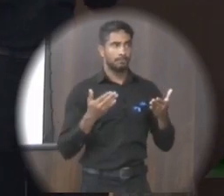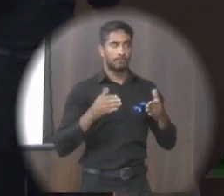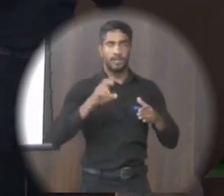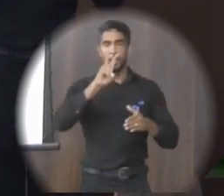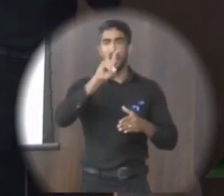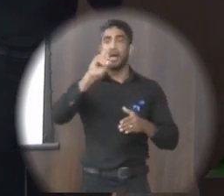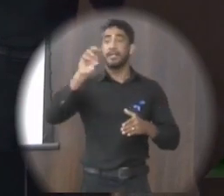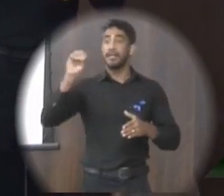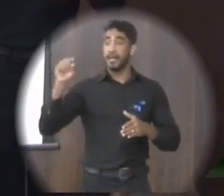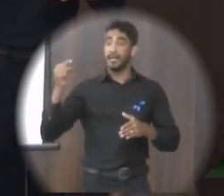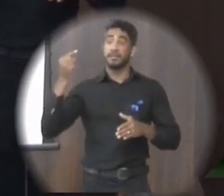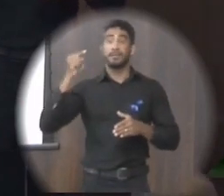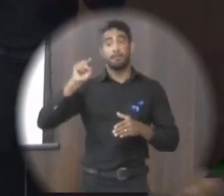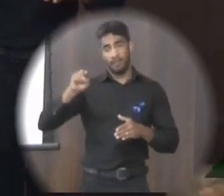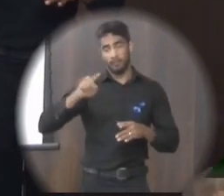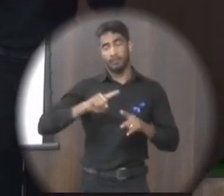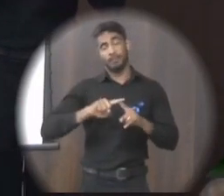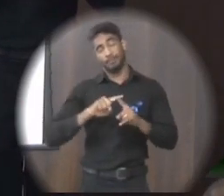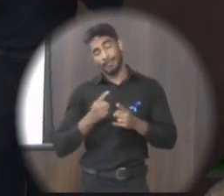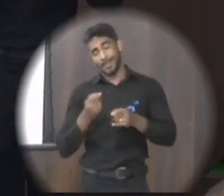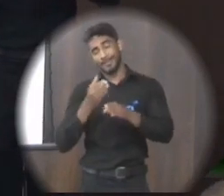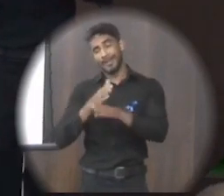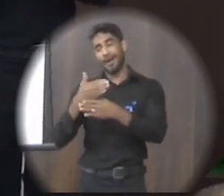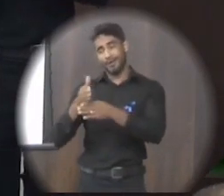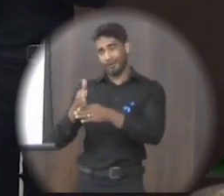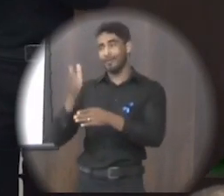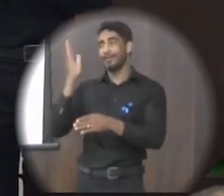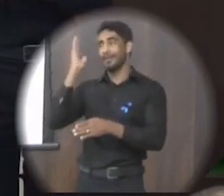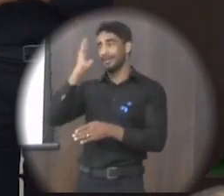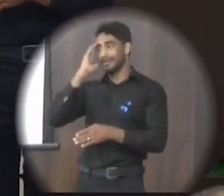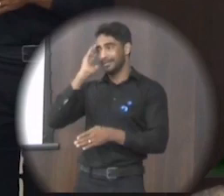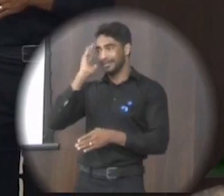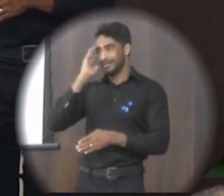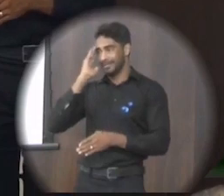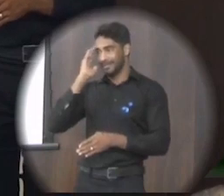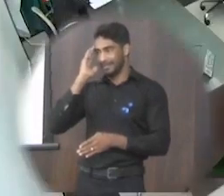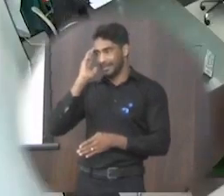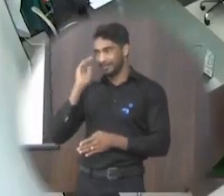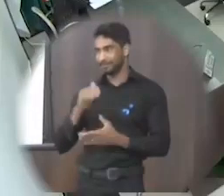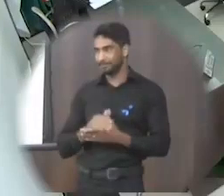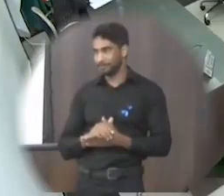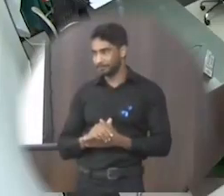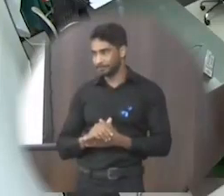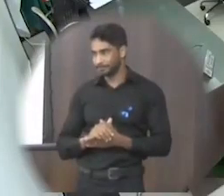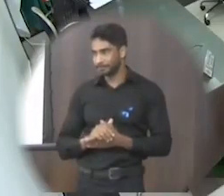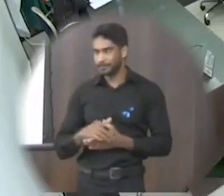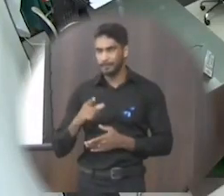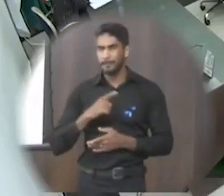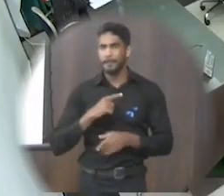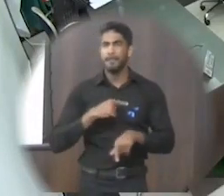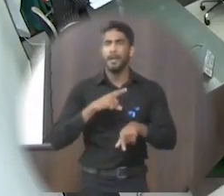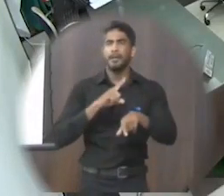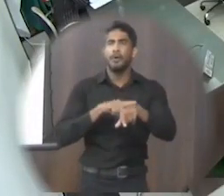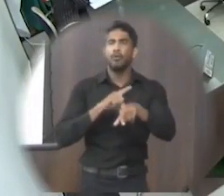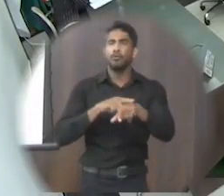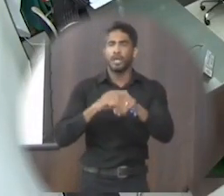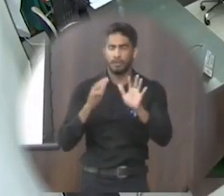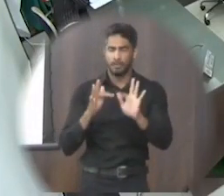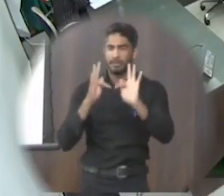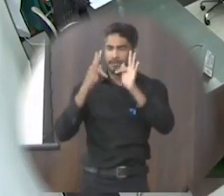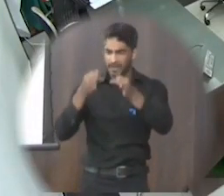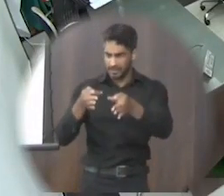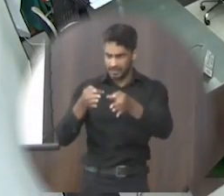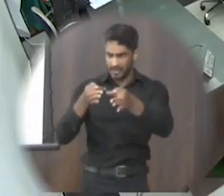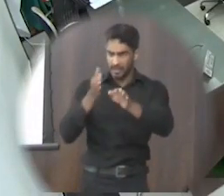em 500 mil, mas obra, o senhor sabe como é que é. É só, né? A reforma, no caso, lá, e tem um prazo para término dessa obra,